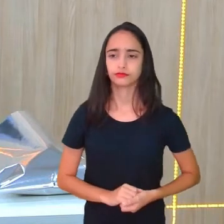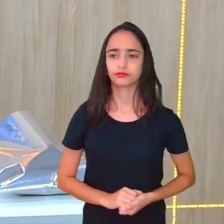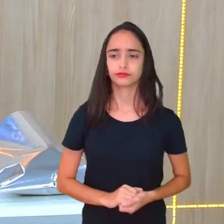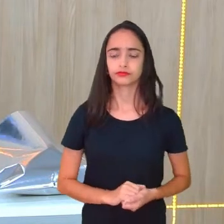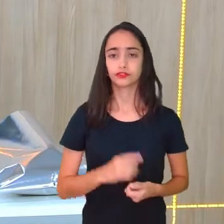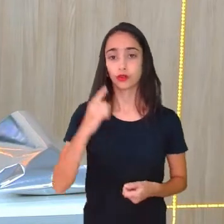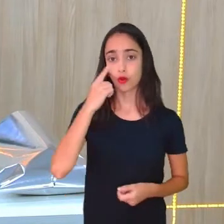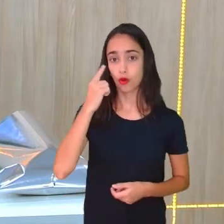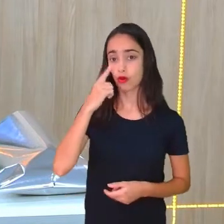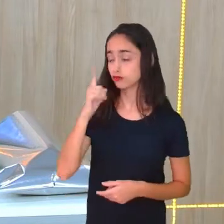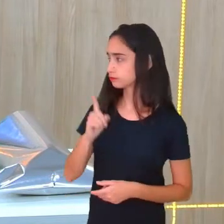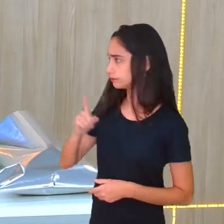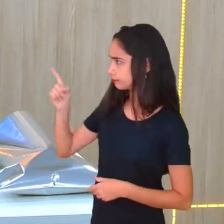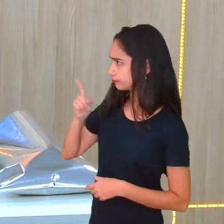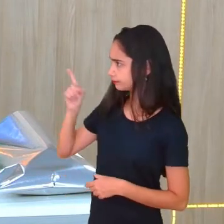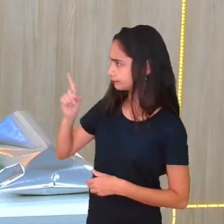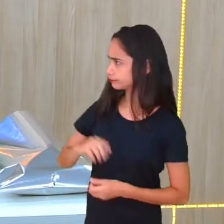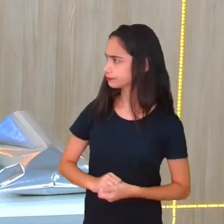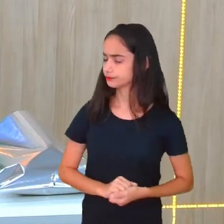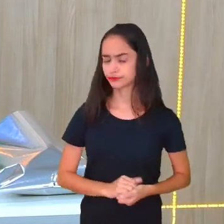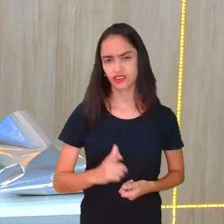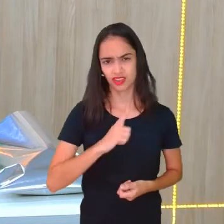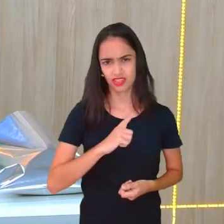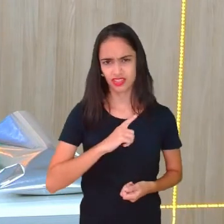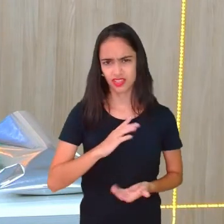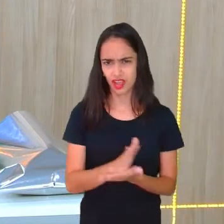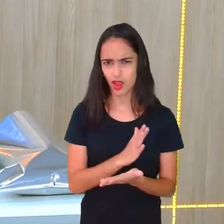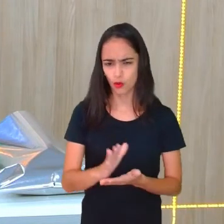Nesse espaço aqui, eu tenho a branca.